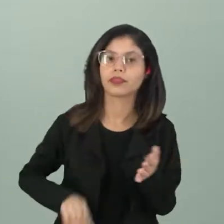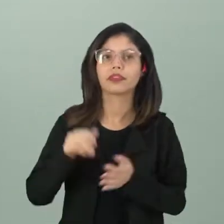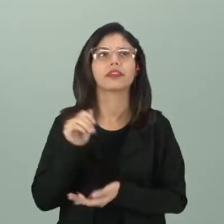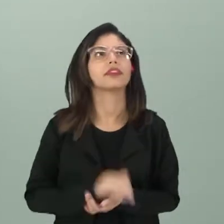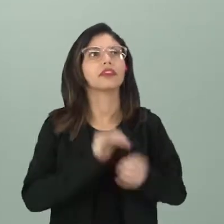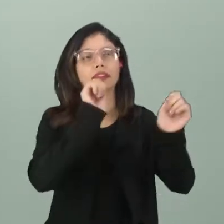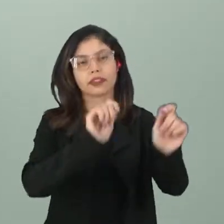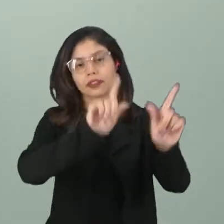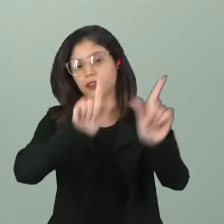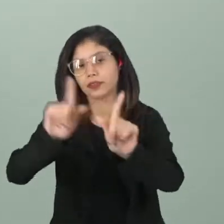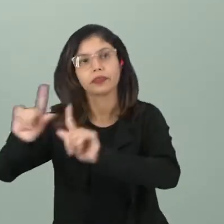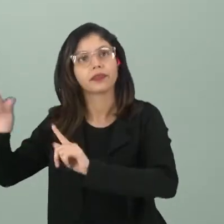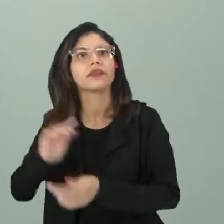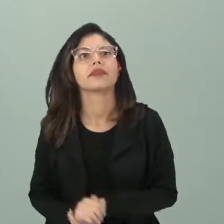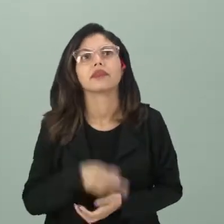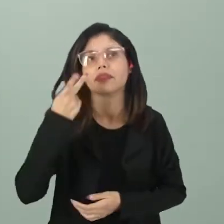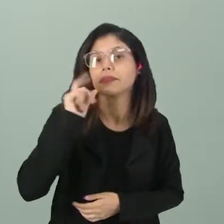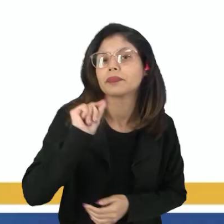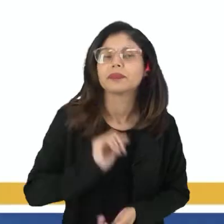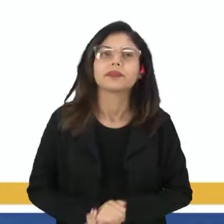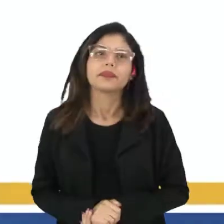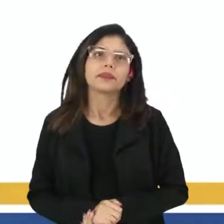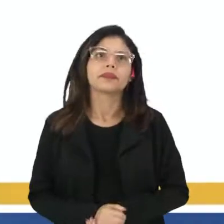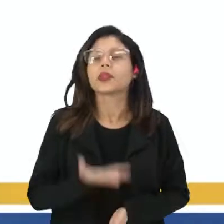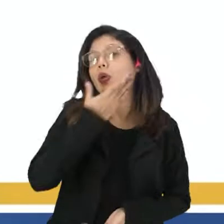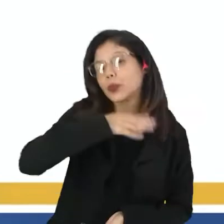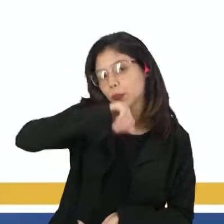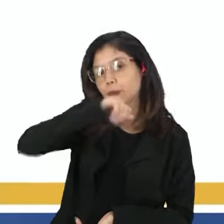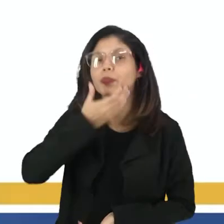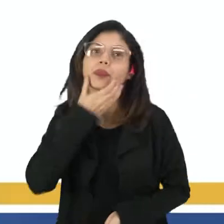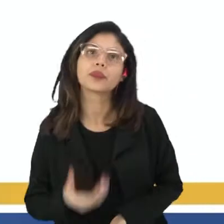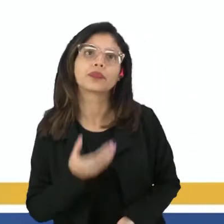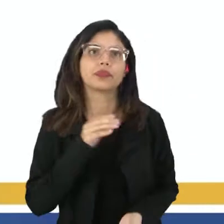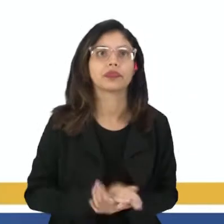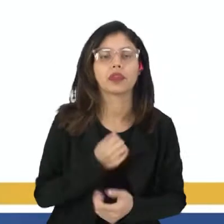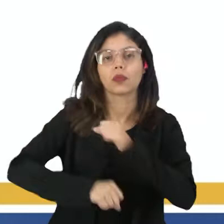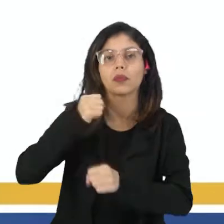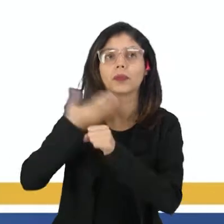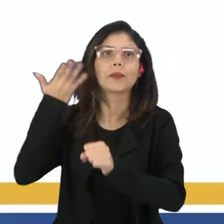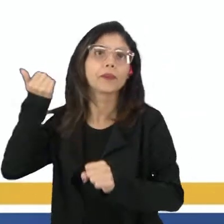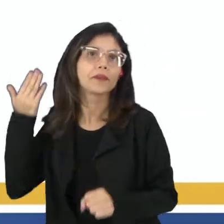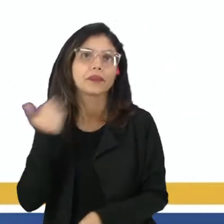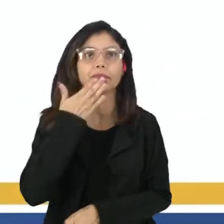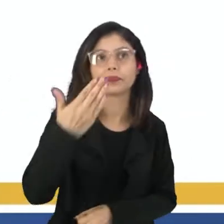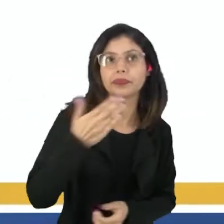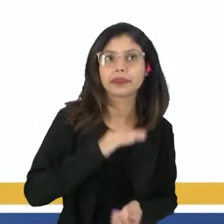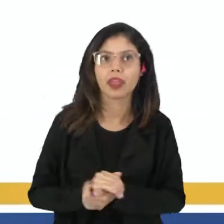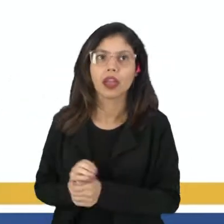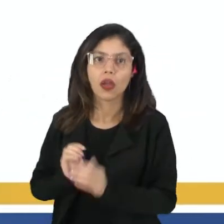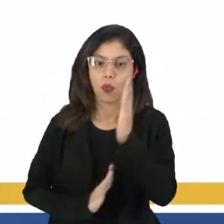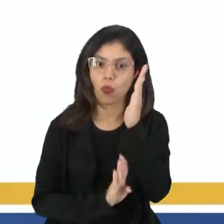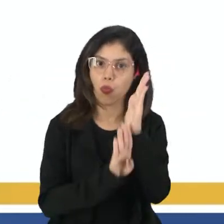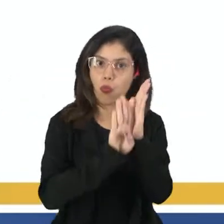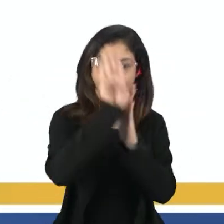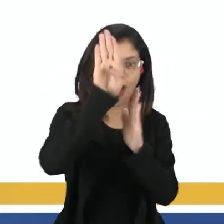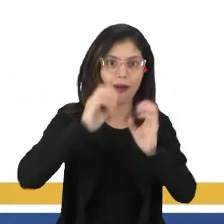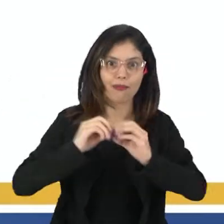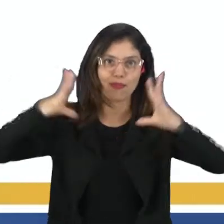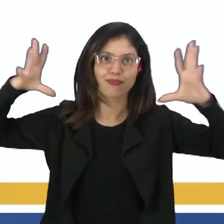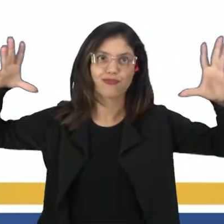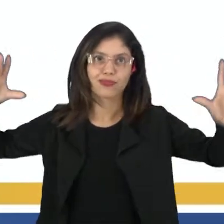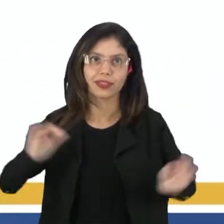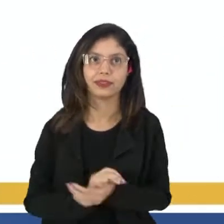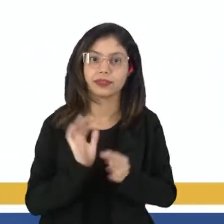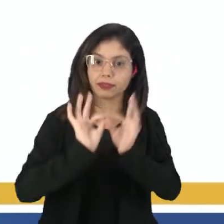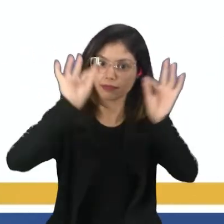da seguinte tirinha. A tirinha diz assim: Caro Papai Noel, no ano passado, eu pedi um míssil termonuclear